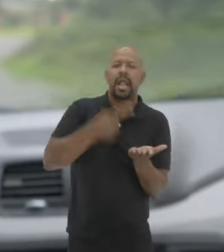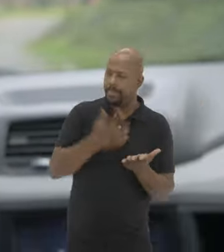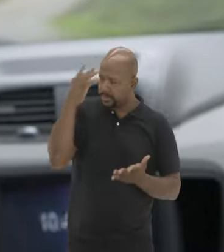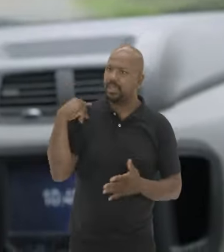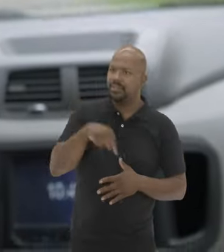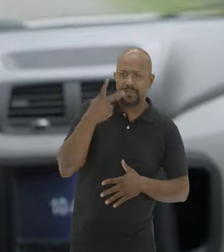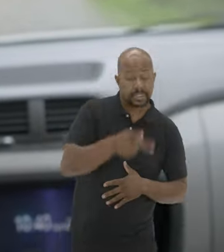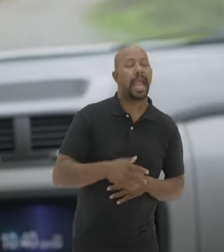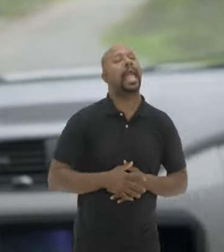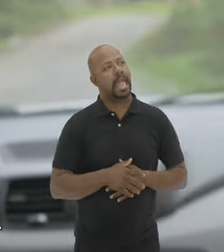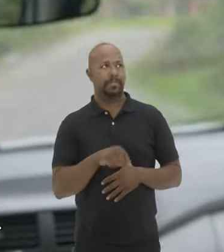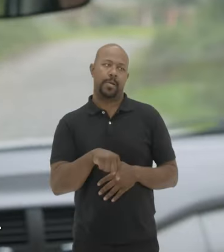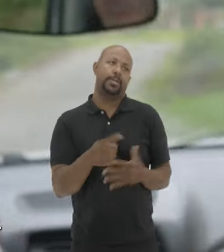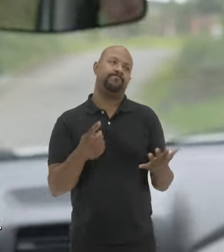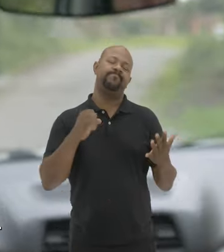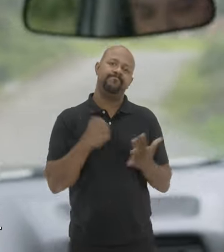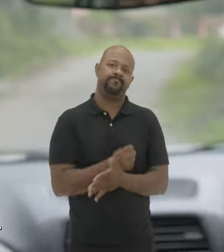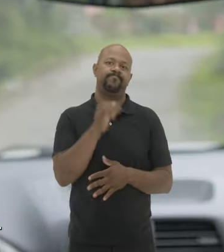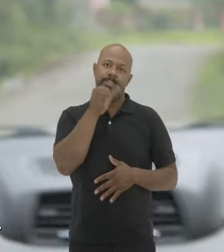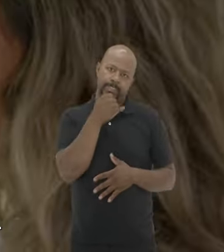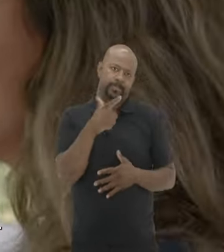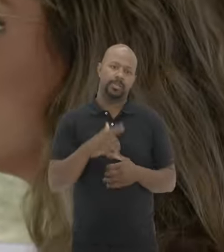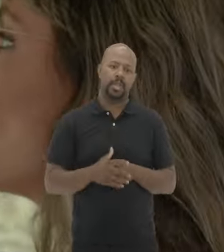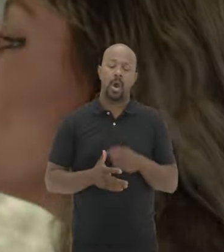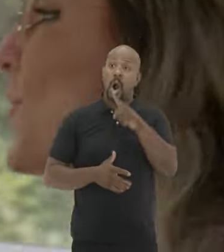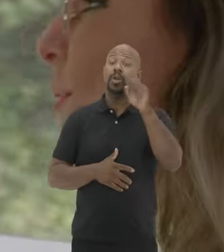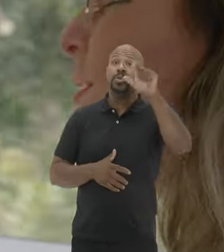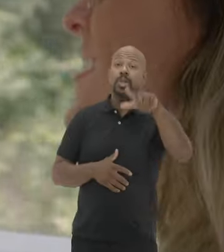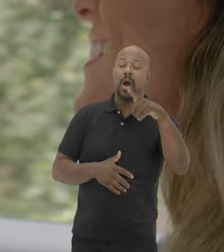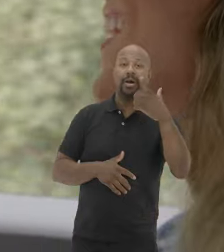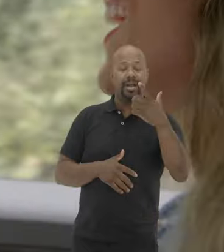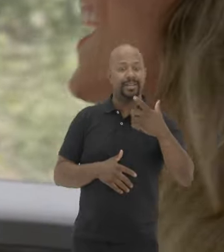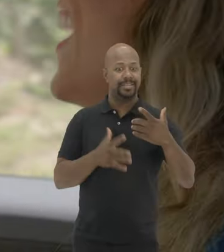para quem vem para cá é por enquanto é uma pena isso né